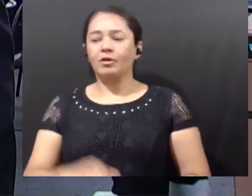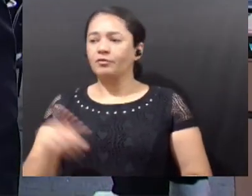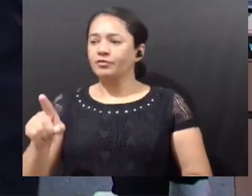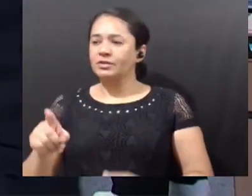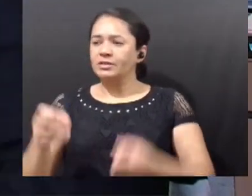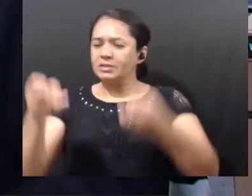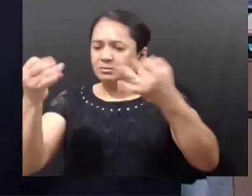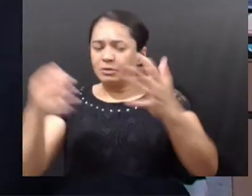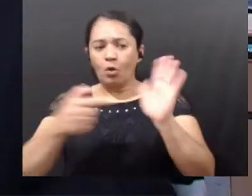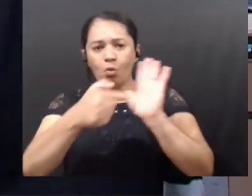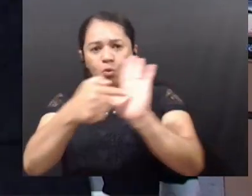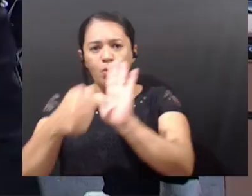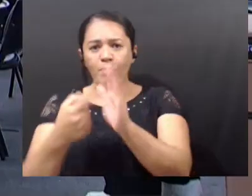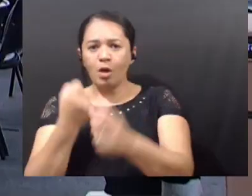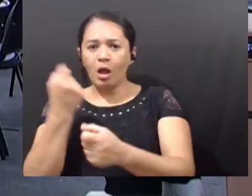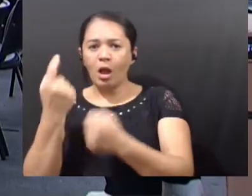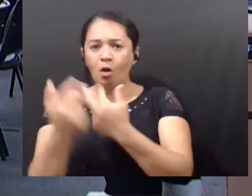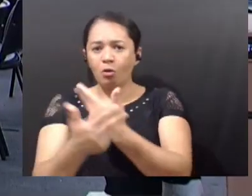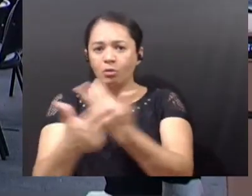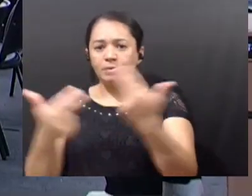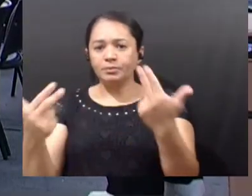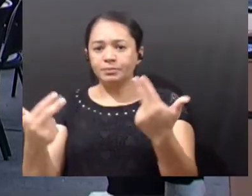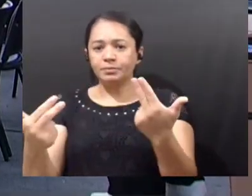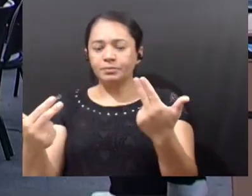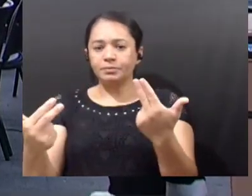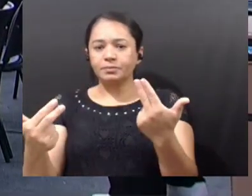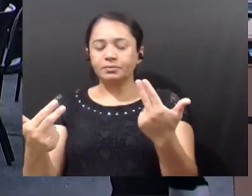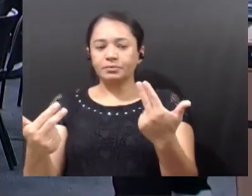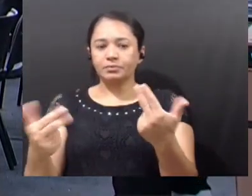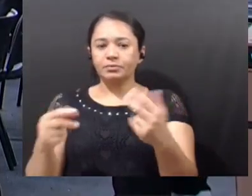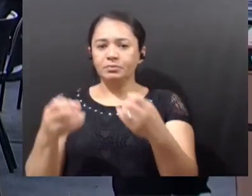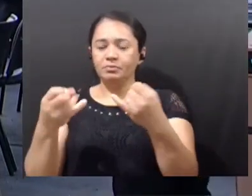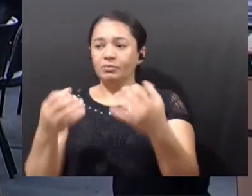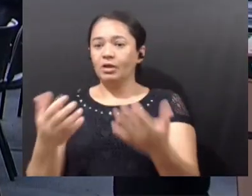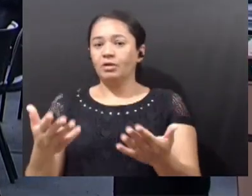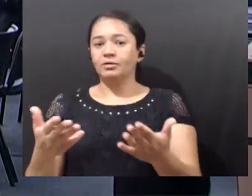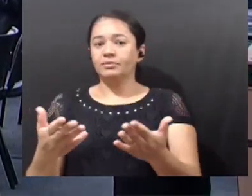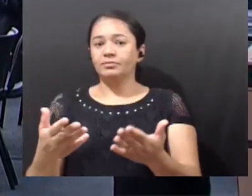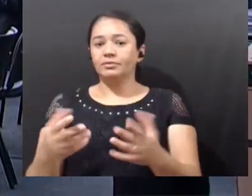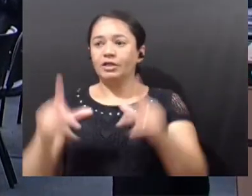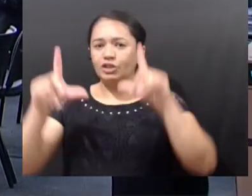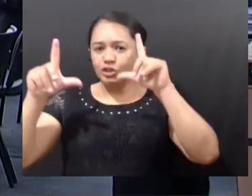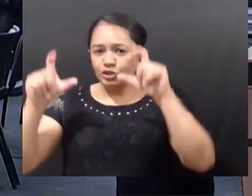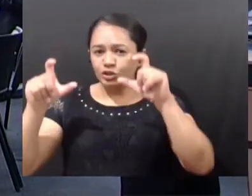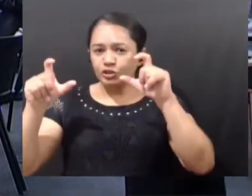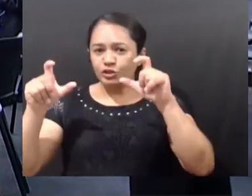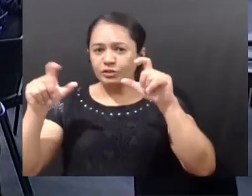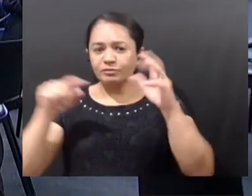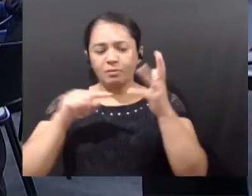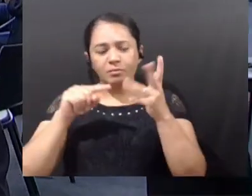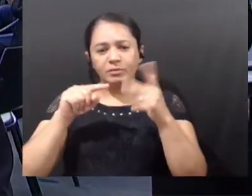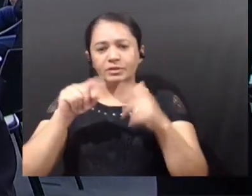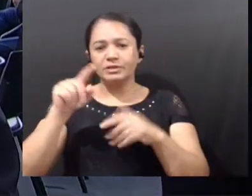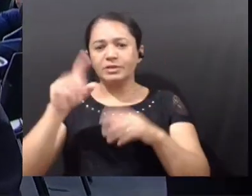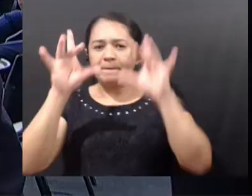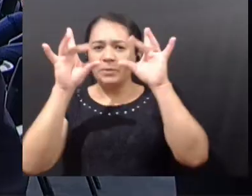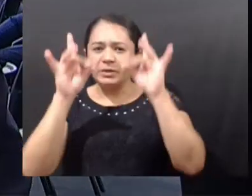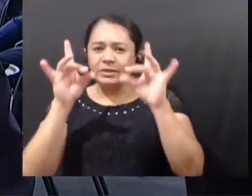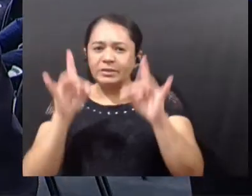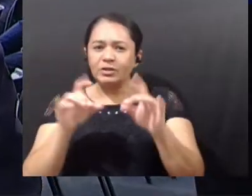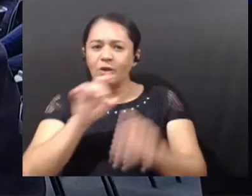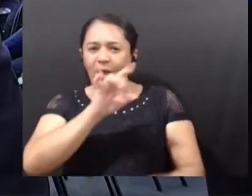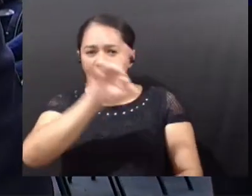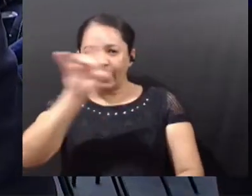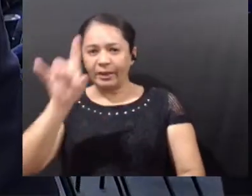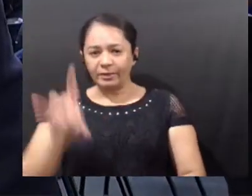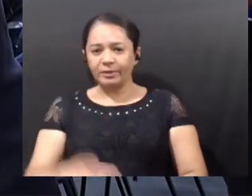alguns pontos, inclusive você falou, olha, marque, tire foto desses pontos e depois detalhou cada um deles. Aquilo do ponto